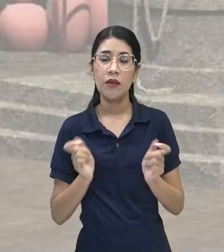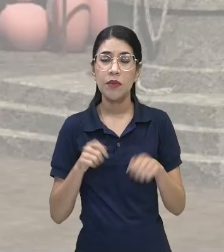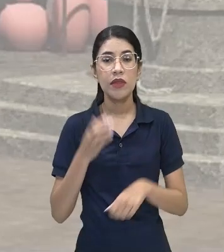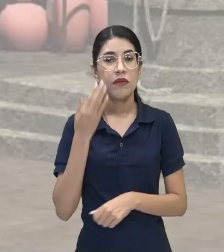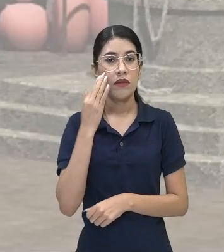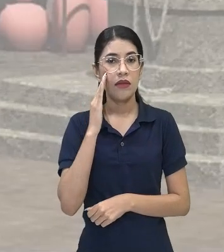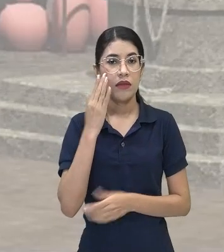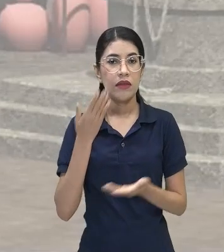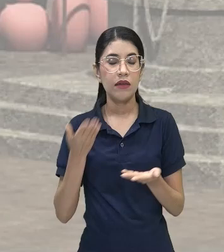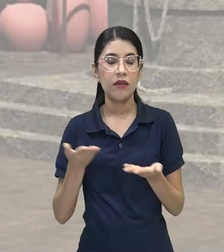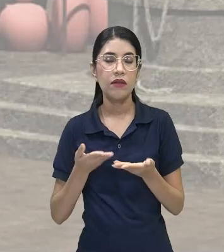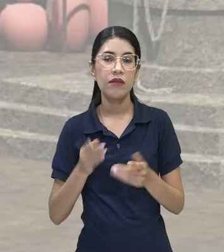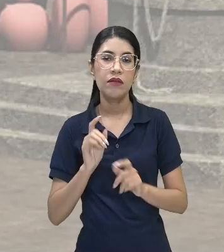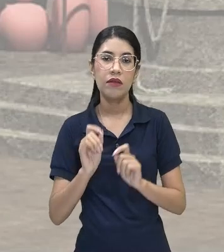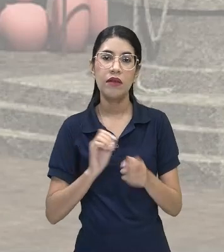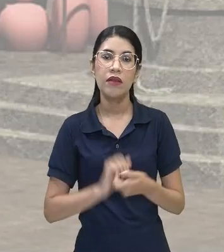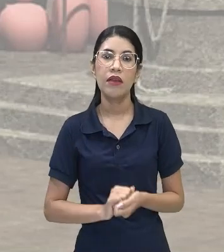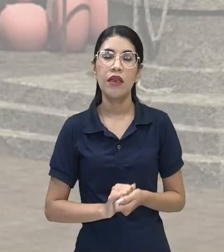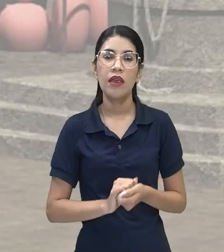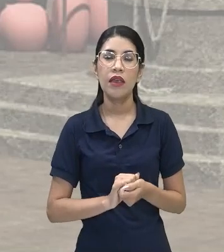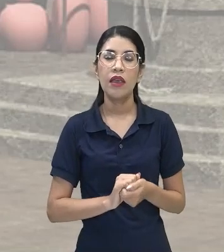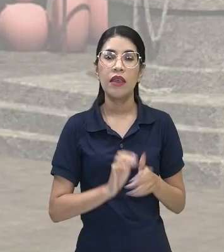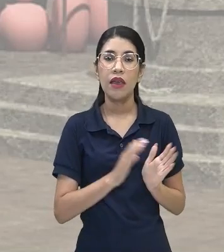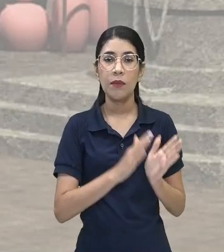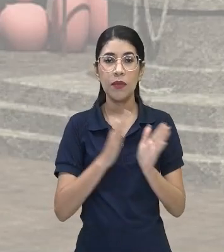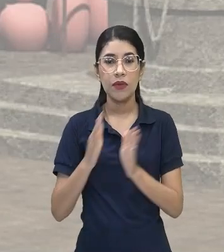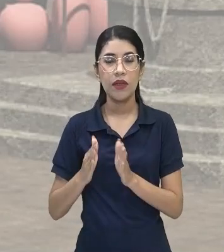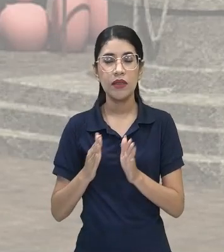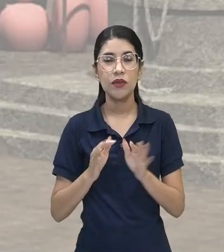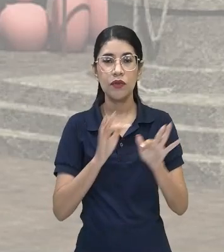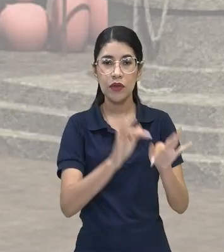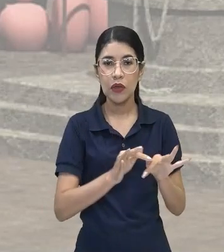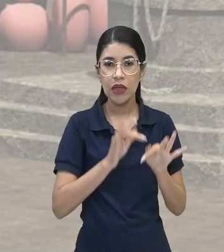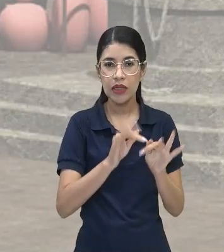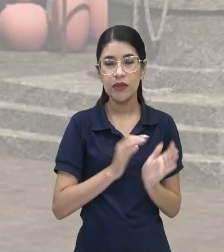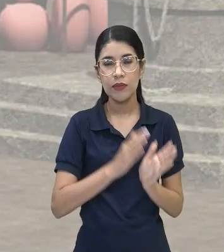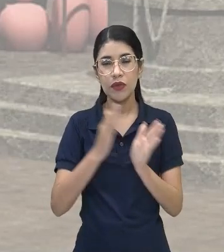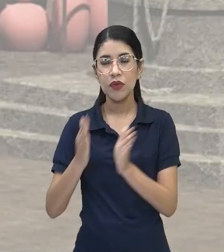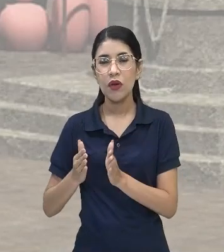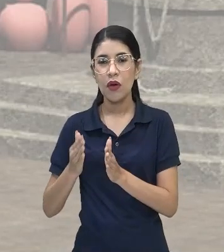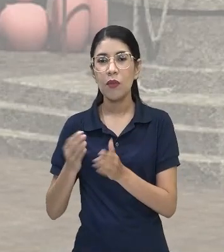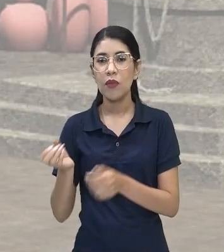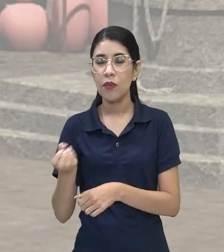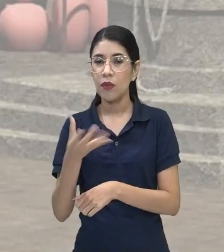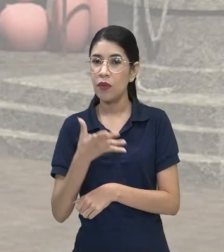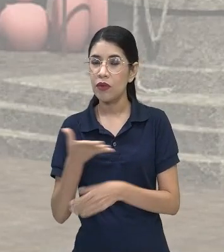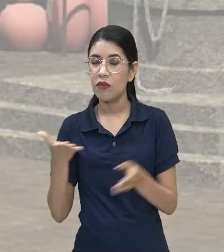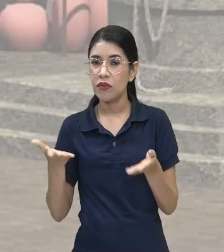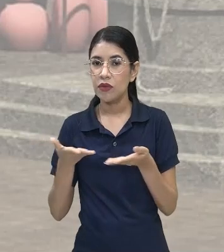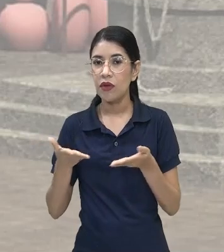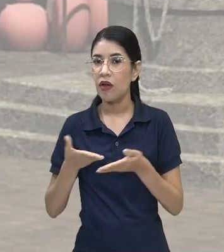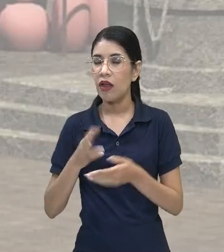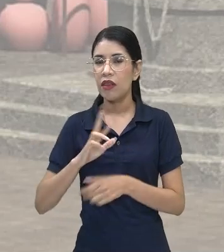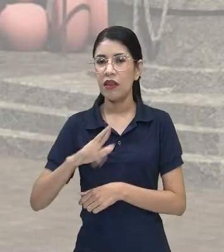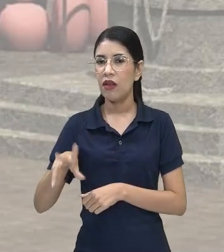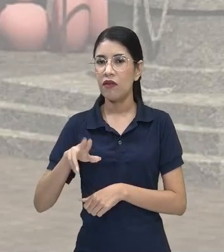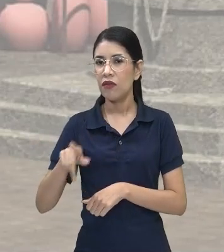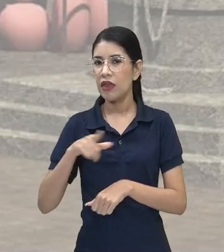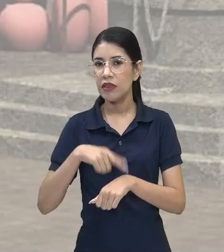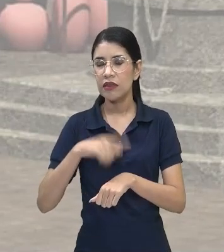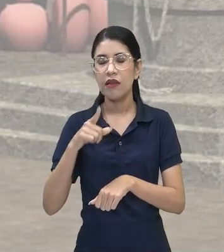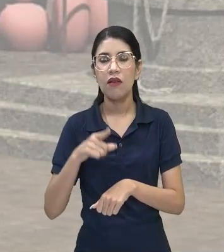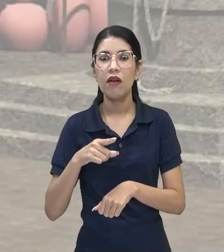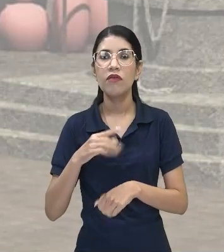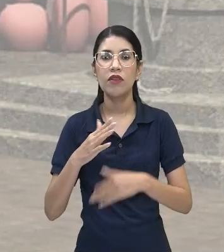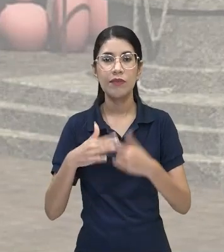que a passagem do mundo feudal para o mundo moderno, por assim dizer, ela não aconteceu do dia para a noite, ela foi